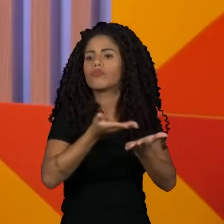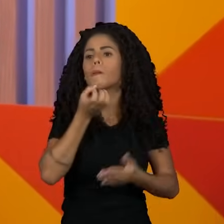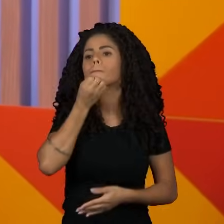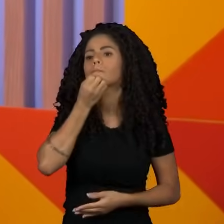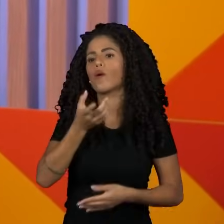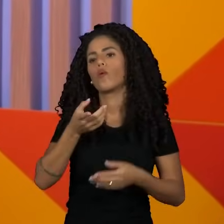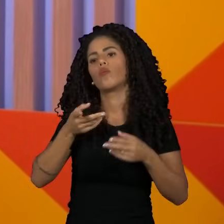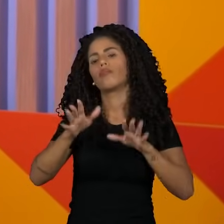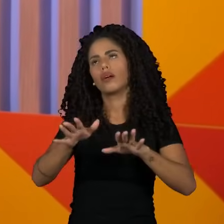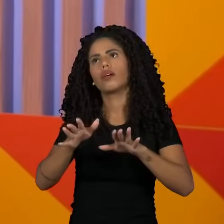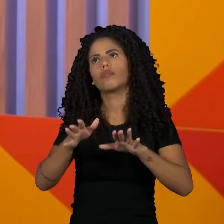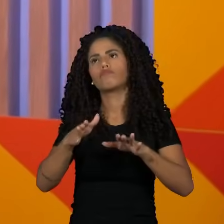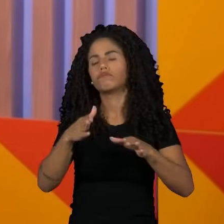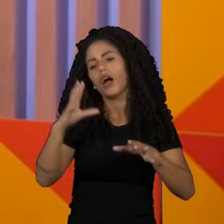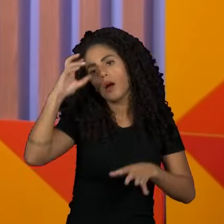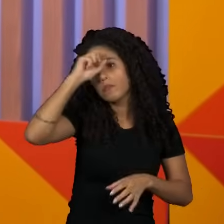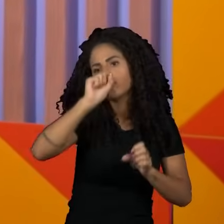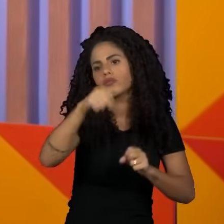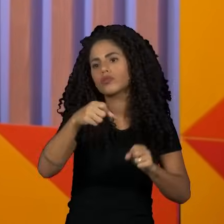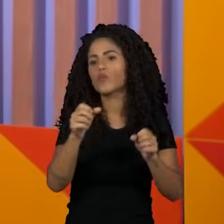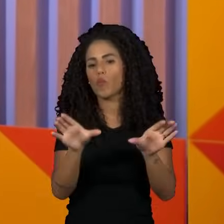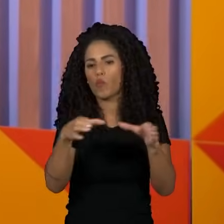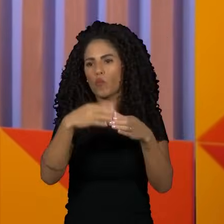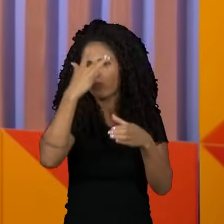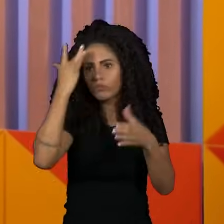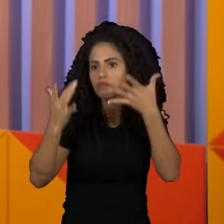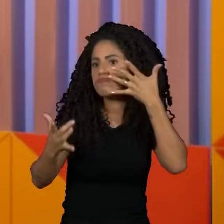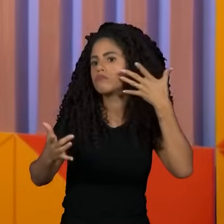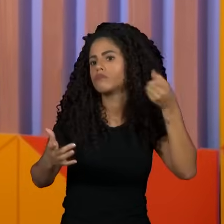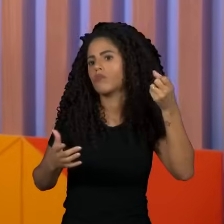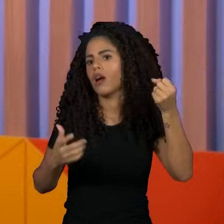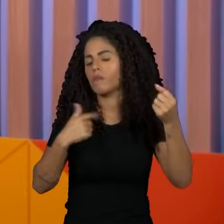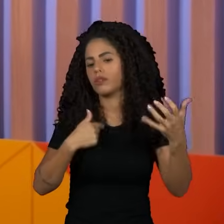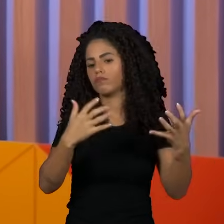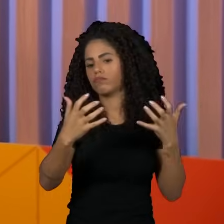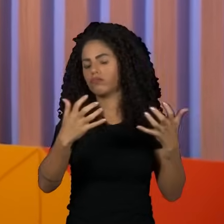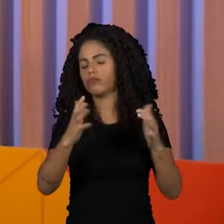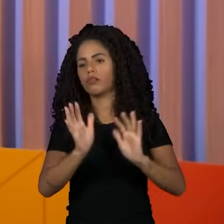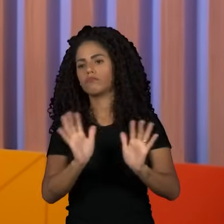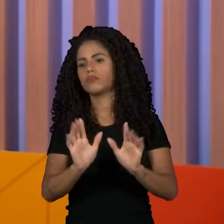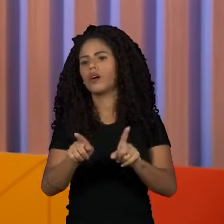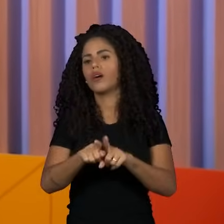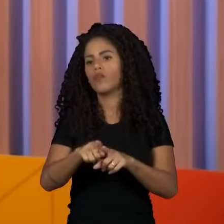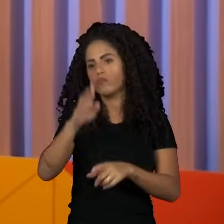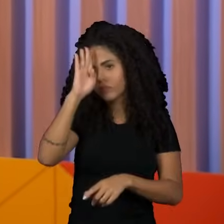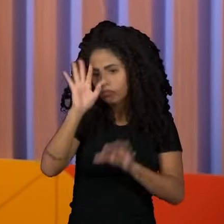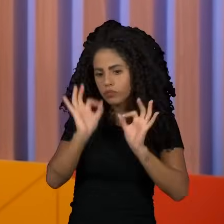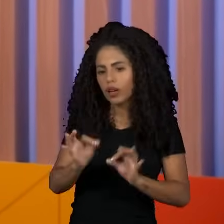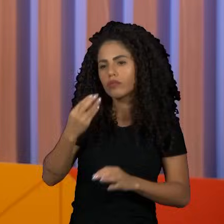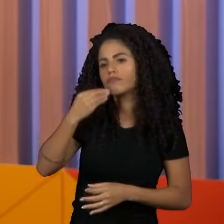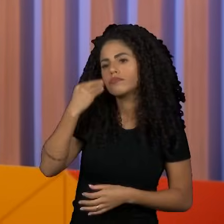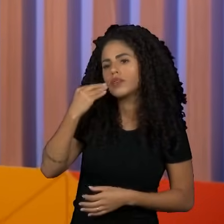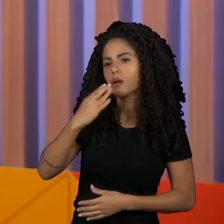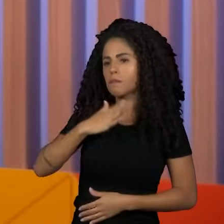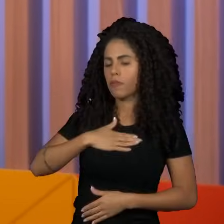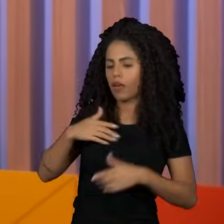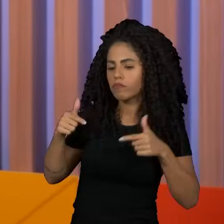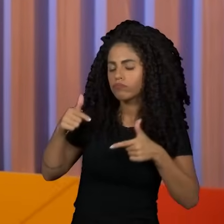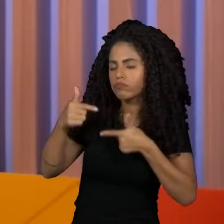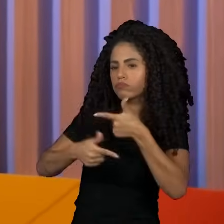brancas, né, mas que nunca invalidaram diretamente a minha a minha experiência, né, minha